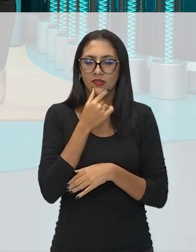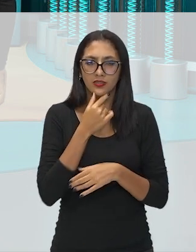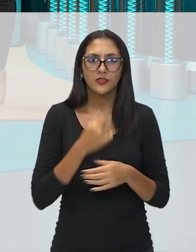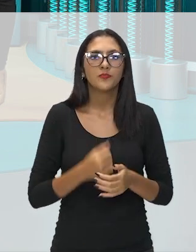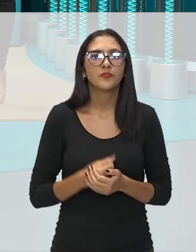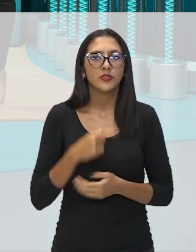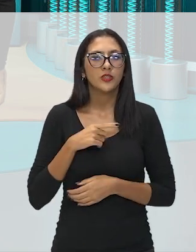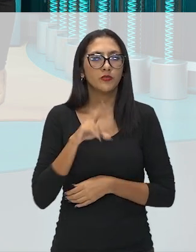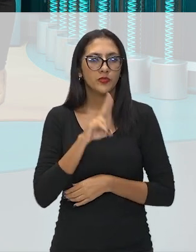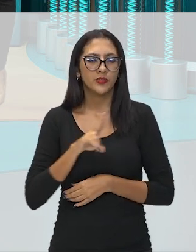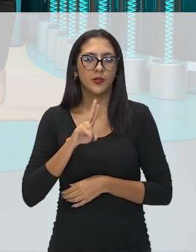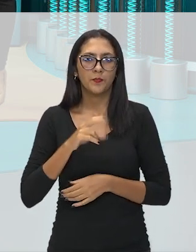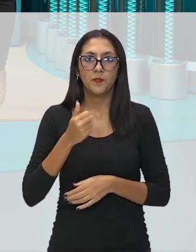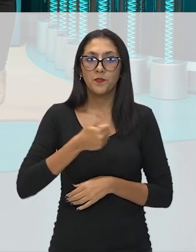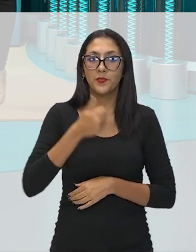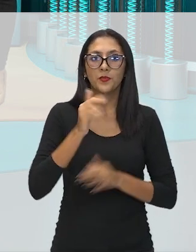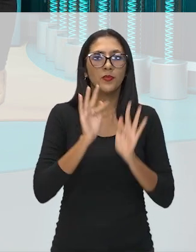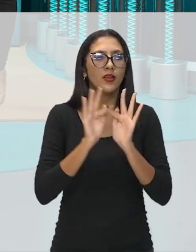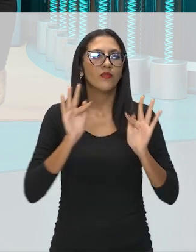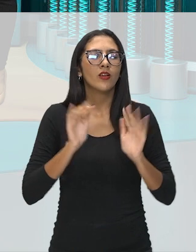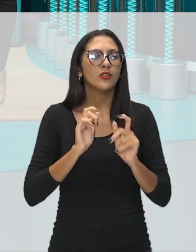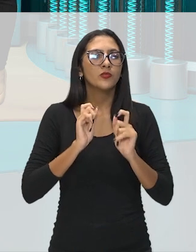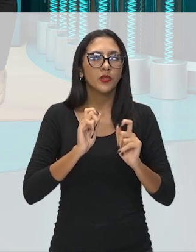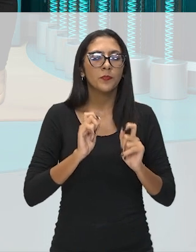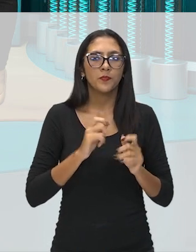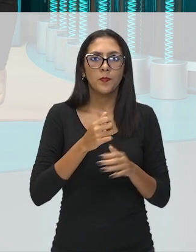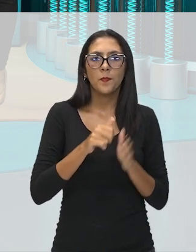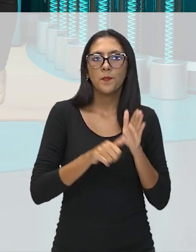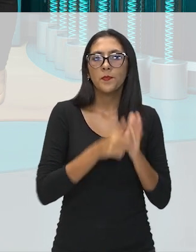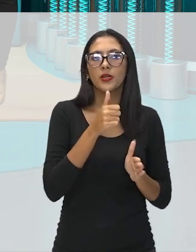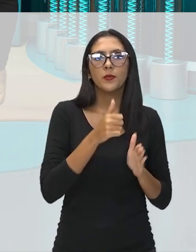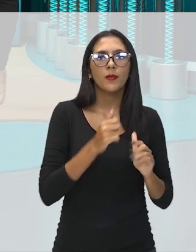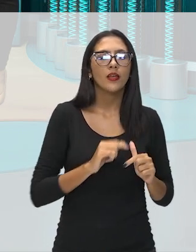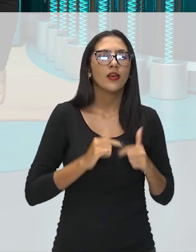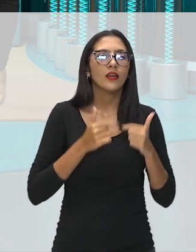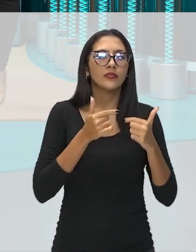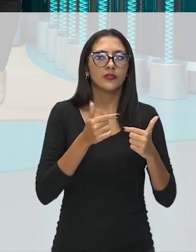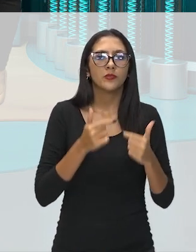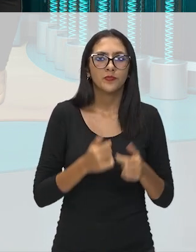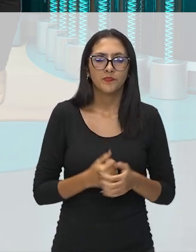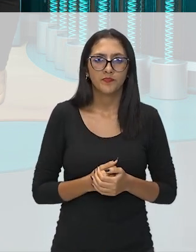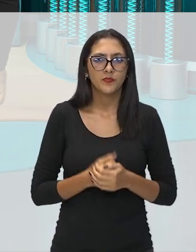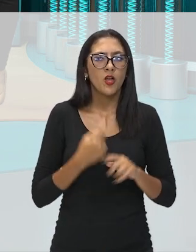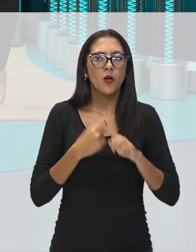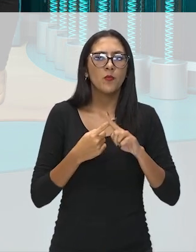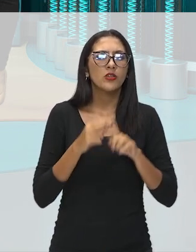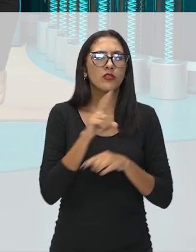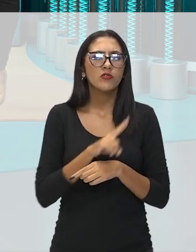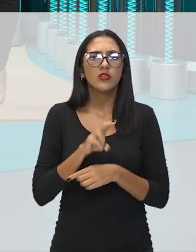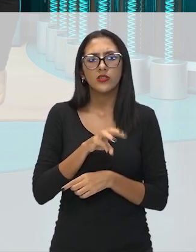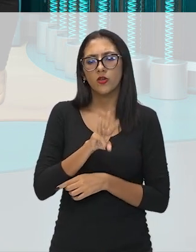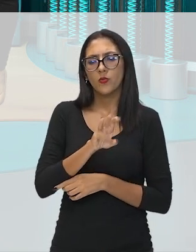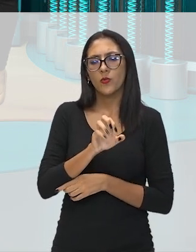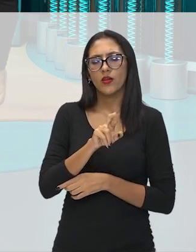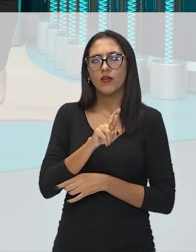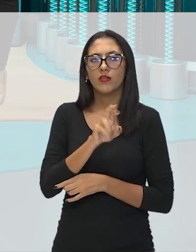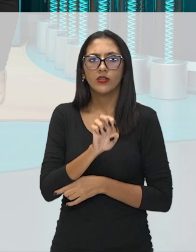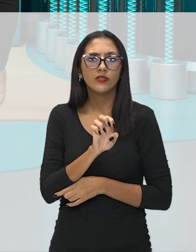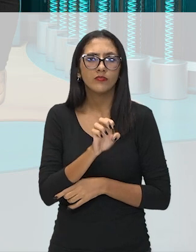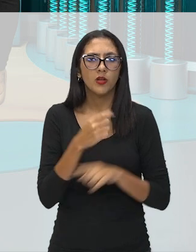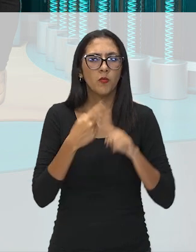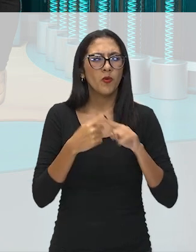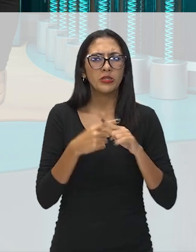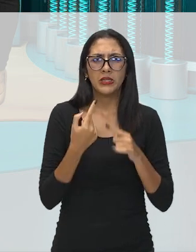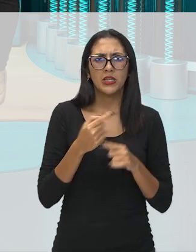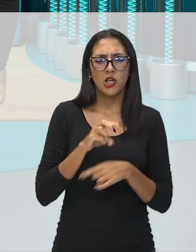utilizando na minha primeira oração ali, ó, past continuous. Por que eu usei o were aqui, professora? Por que não tem